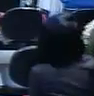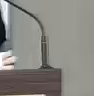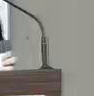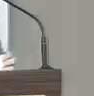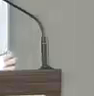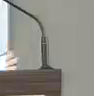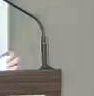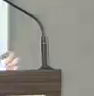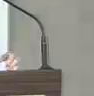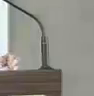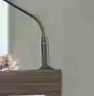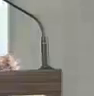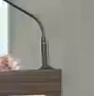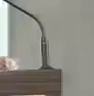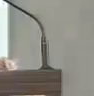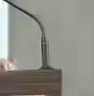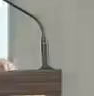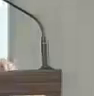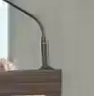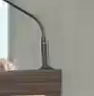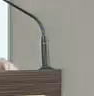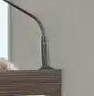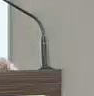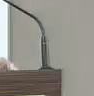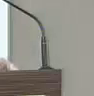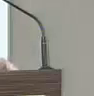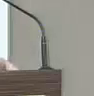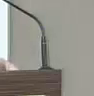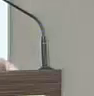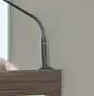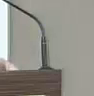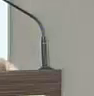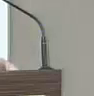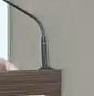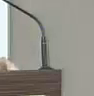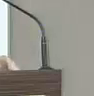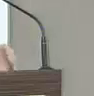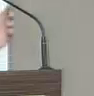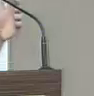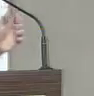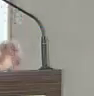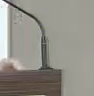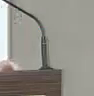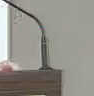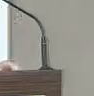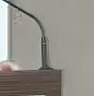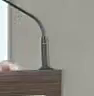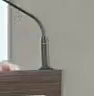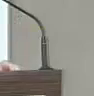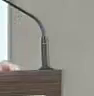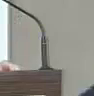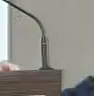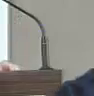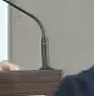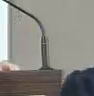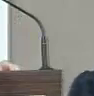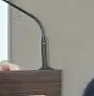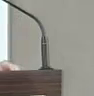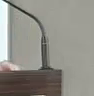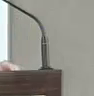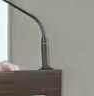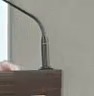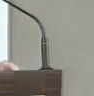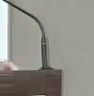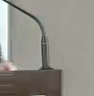Gostaria de agradecer à Câmara, né? Nós estivemos aqui no final do mês, né, falando sobre o nosso movimento, que iniciou-se no dia